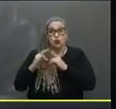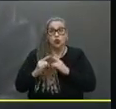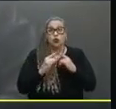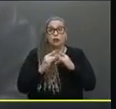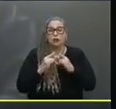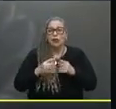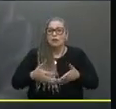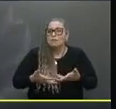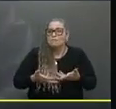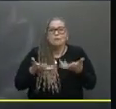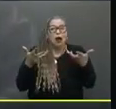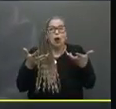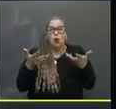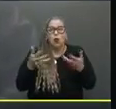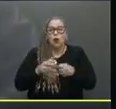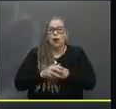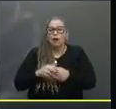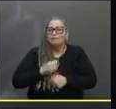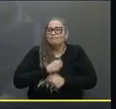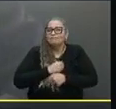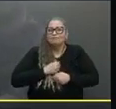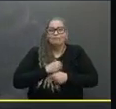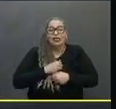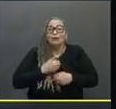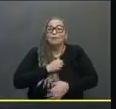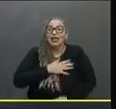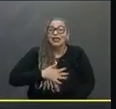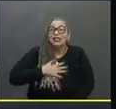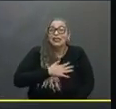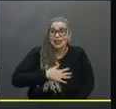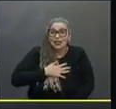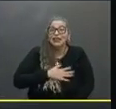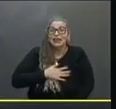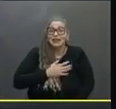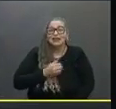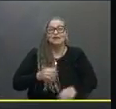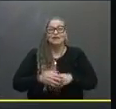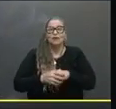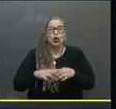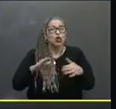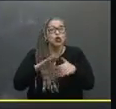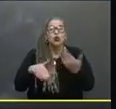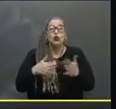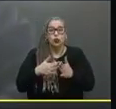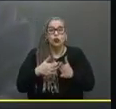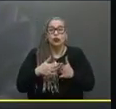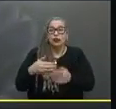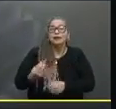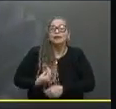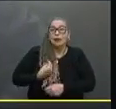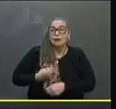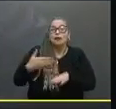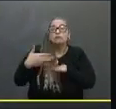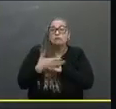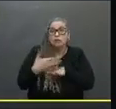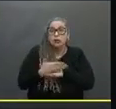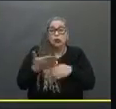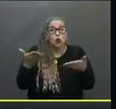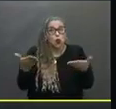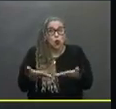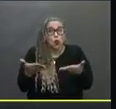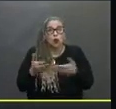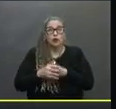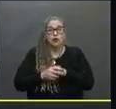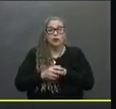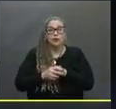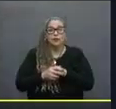Para mim é uma honra, um prazer poder estar aqui com vocês, que vocês, todos vocês estejam presentes, e